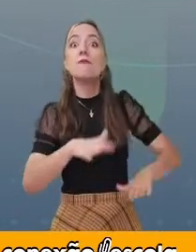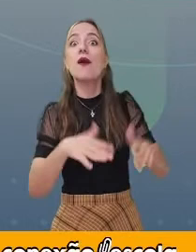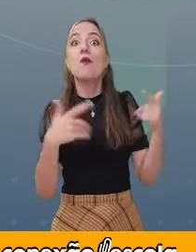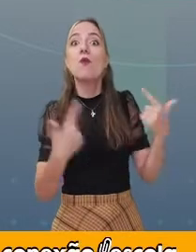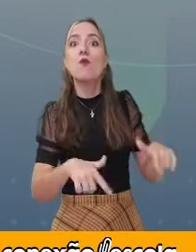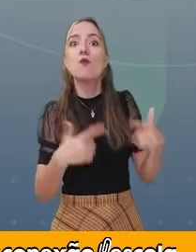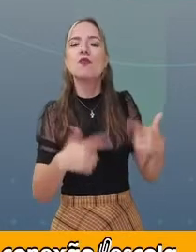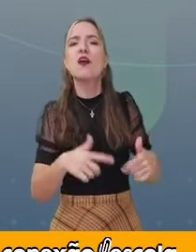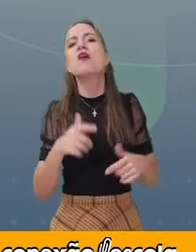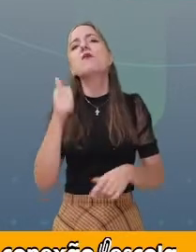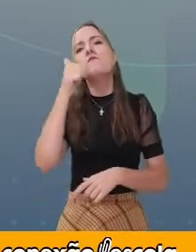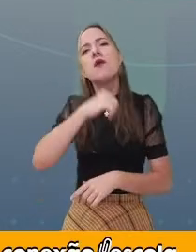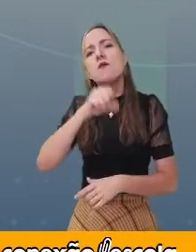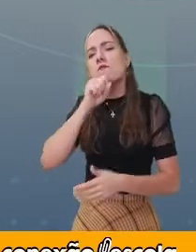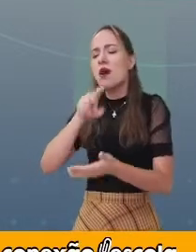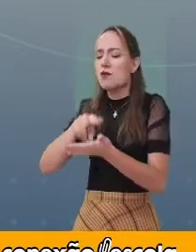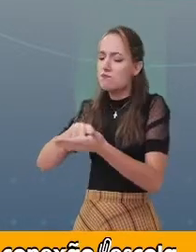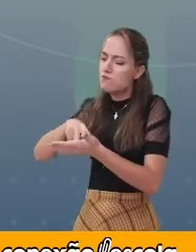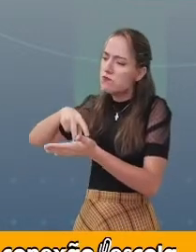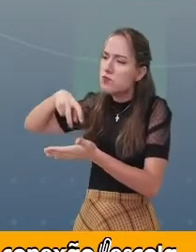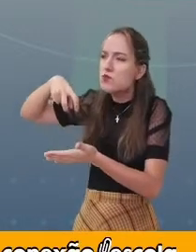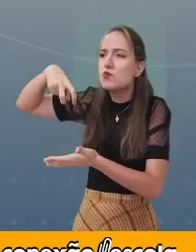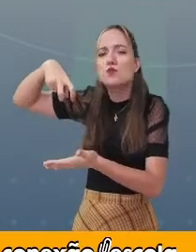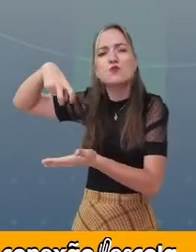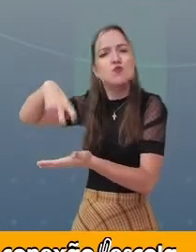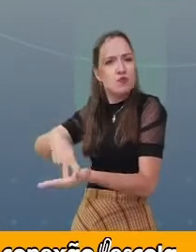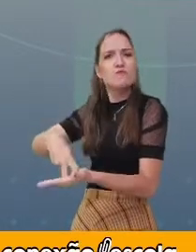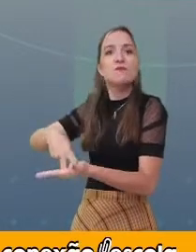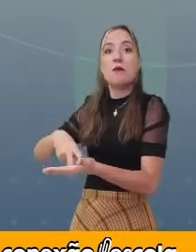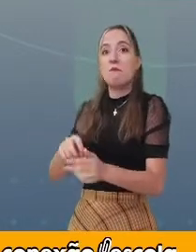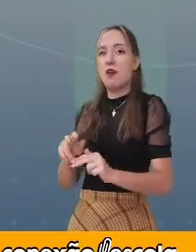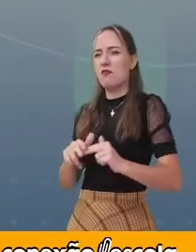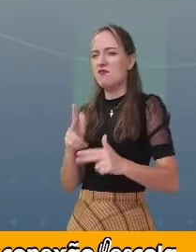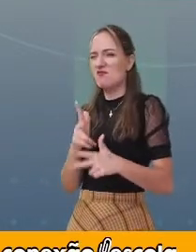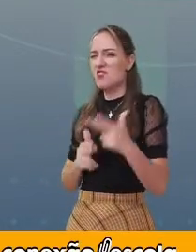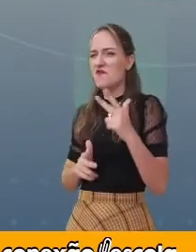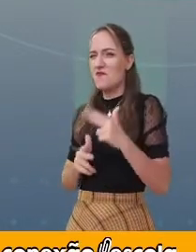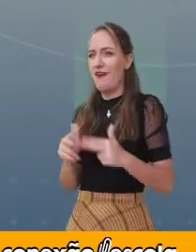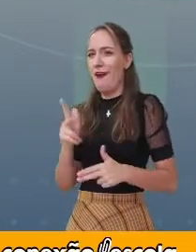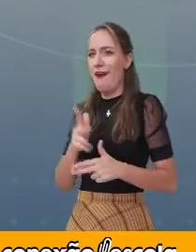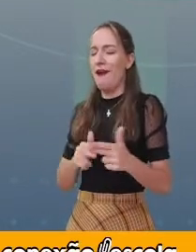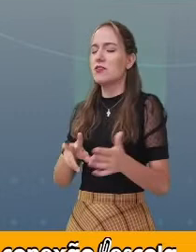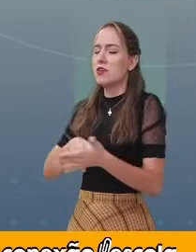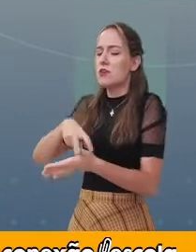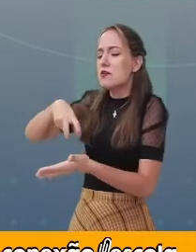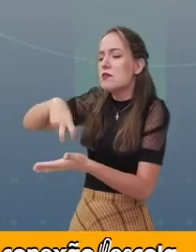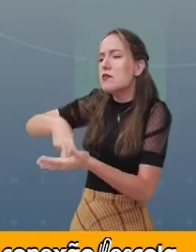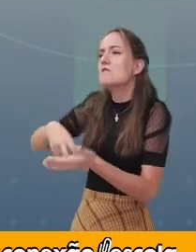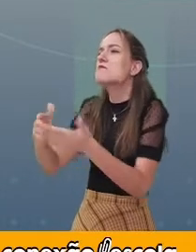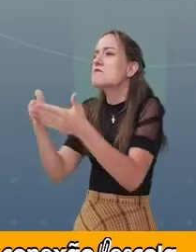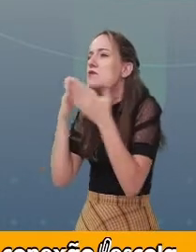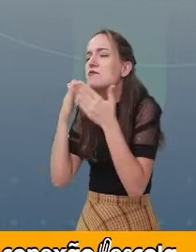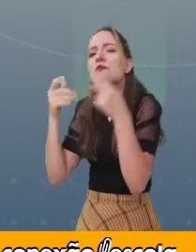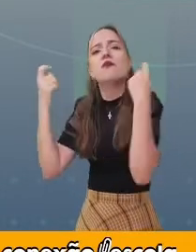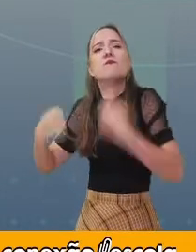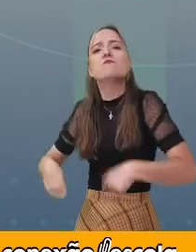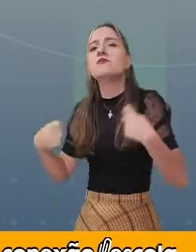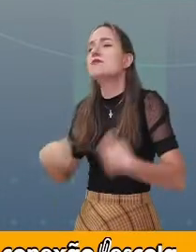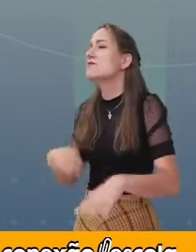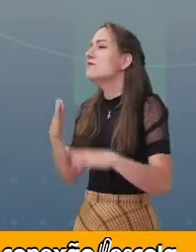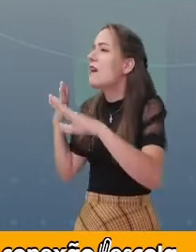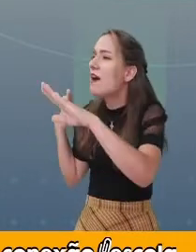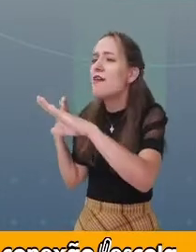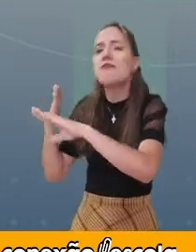mãe ajoelhou-se, dando um jeito de escondê-los sob a saia, e pediu novamente: por